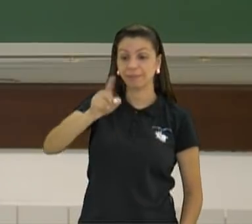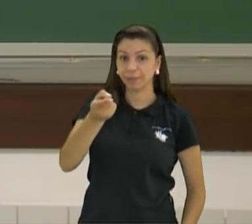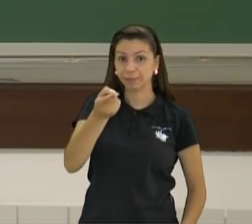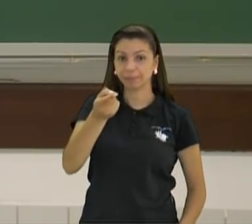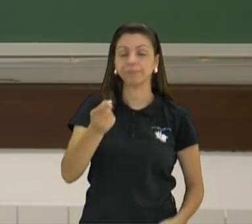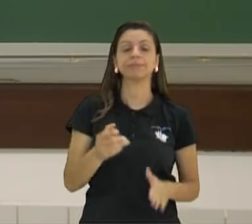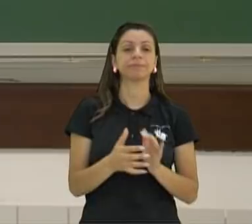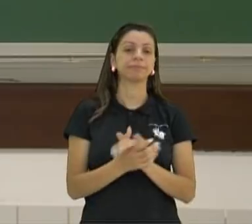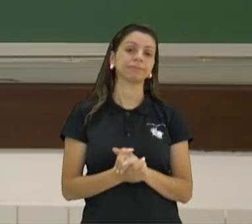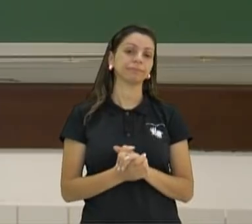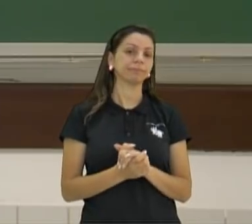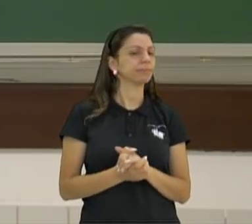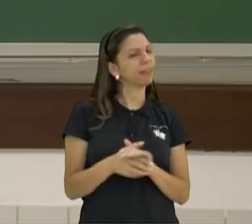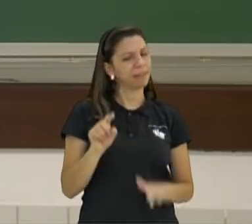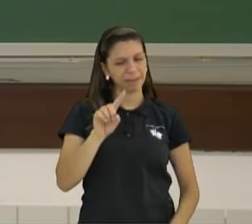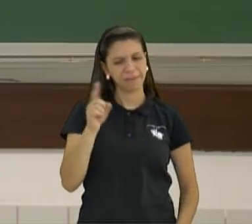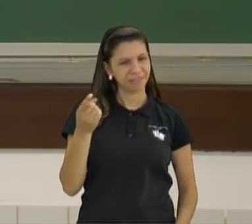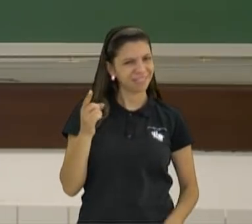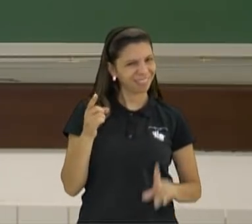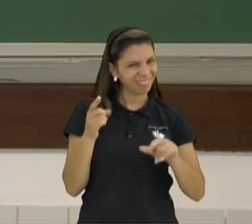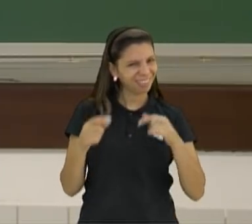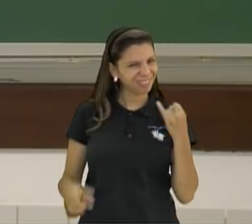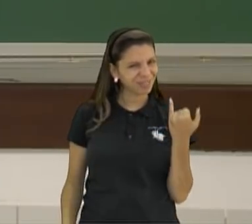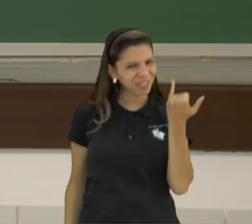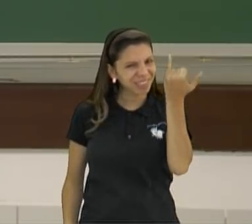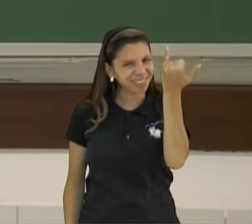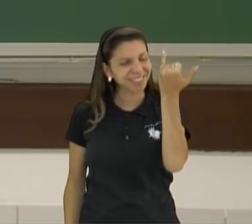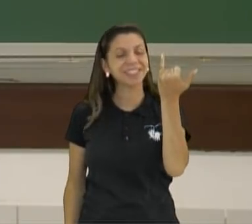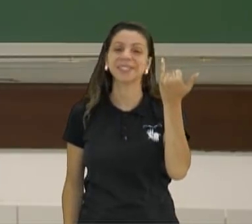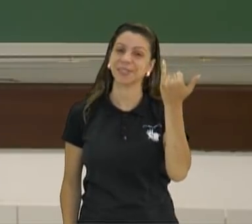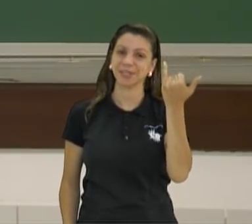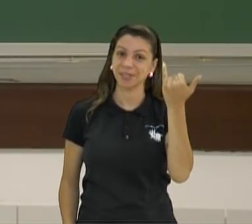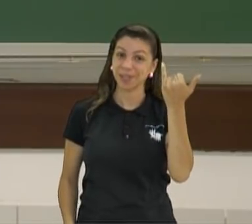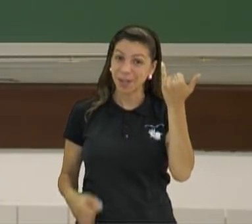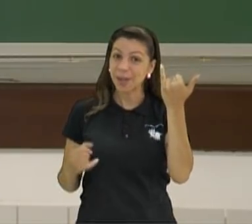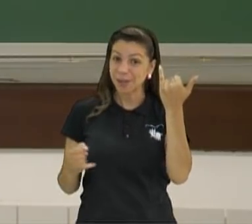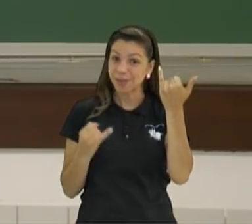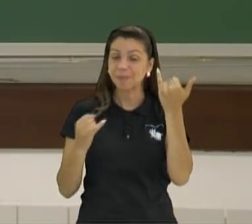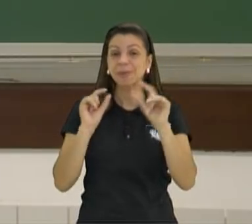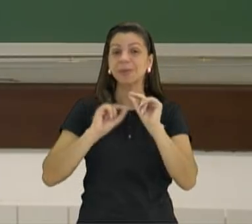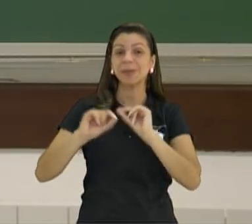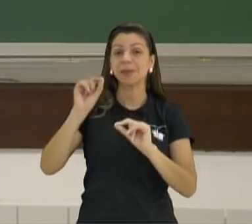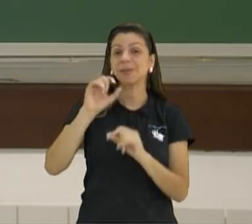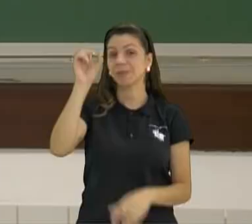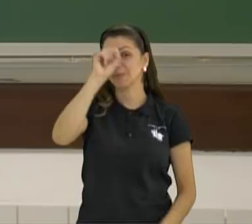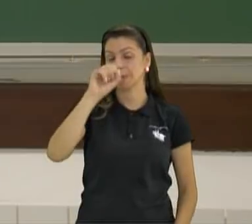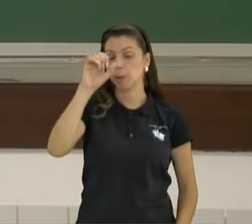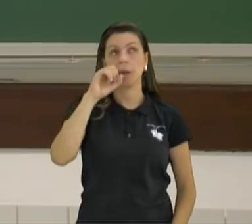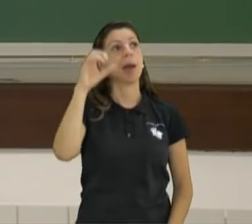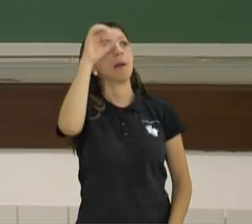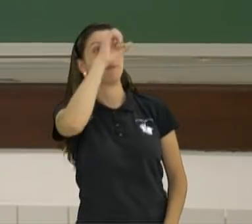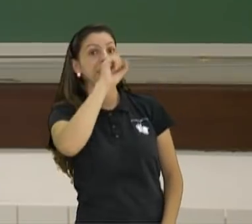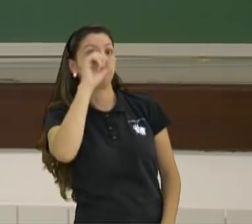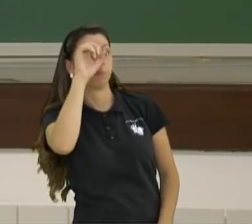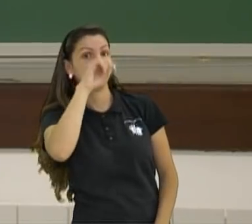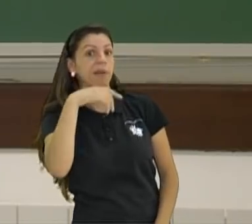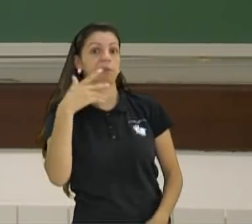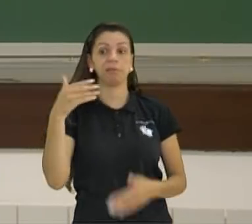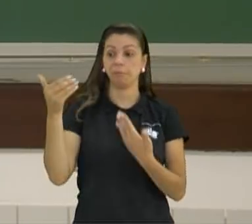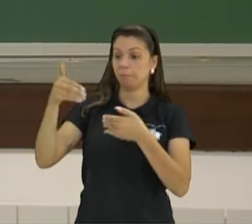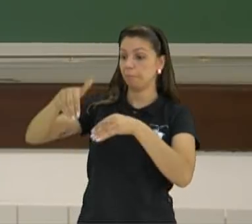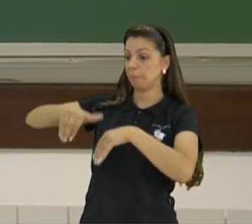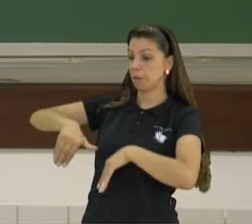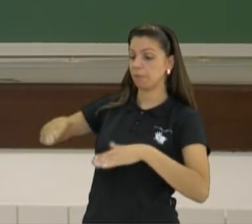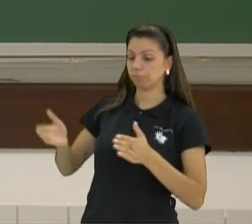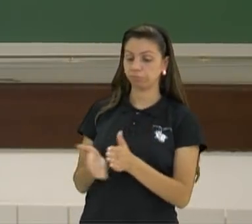se a vírgula é importante ou não? Se é importante aprendermos e usarmos, porque não adianta aprender lá, fazer prova,